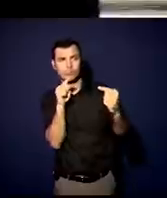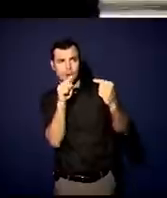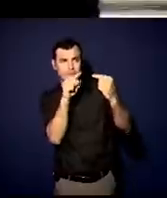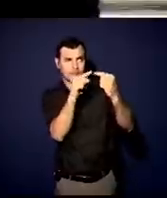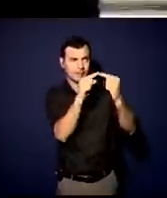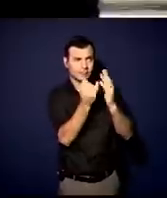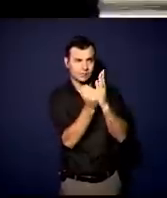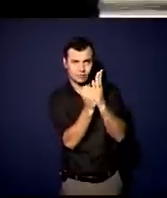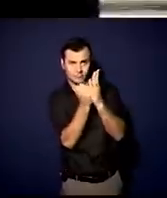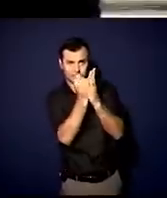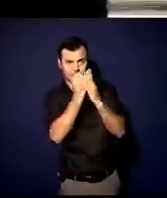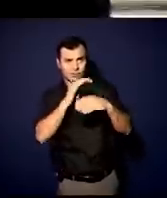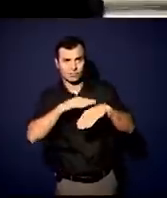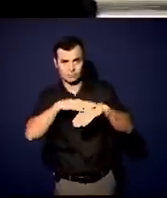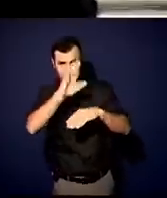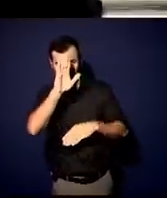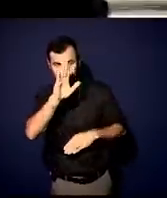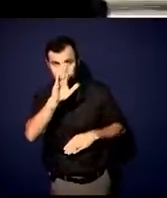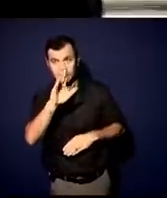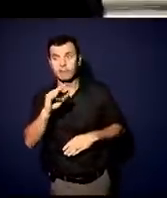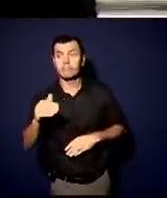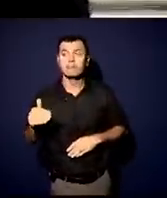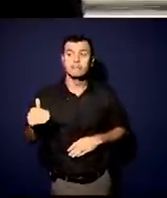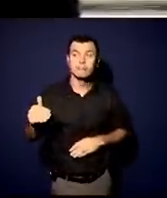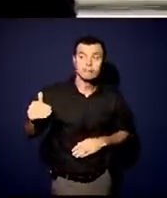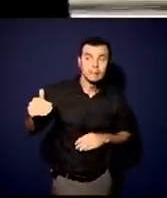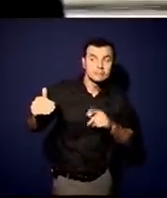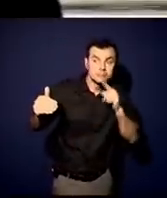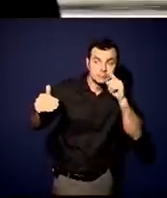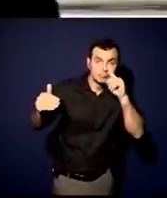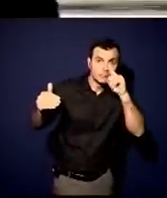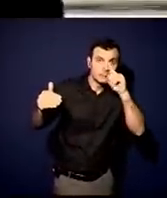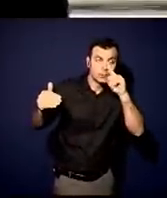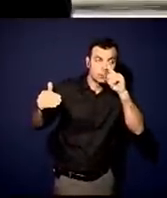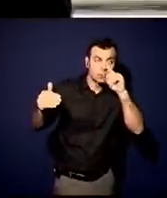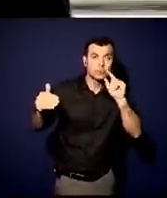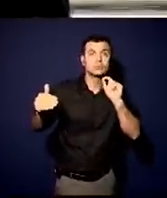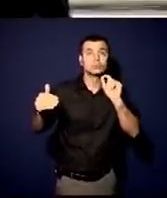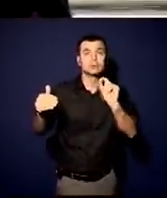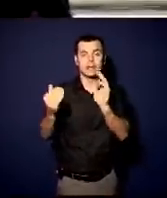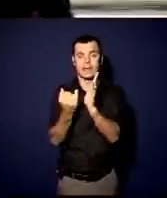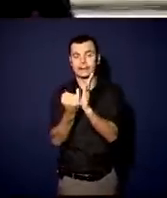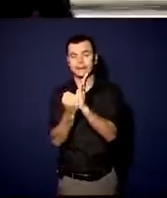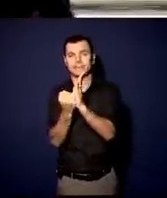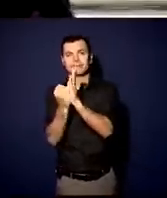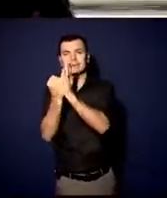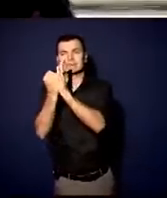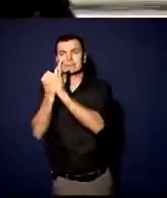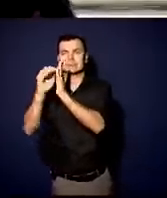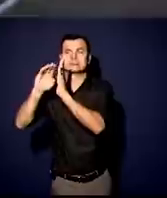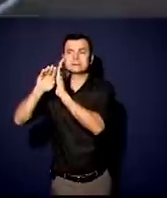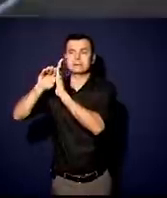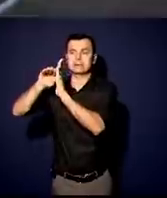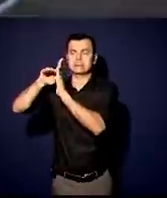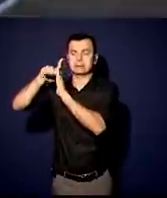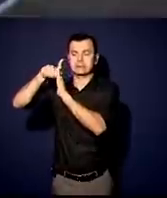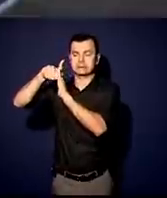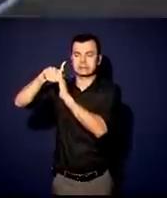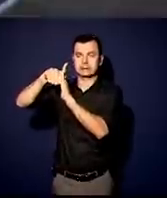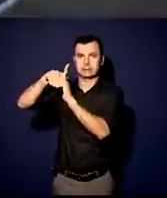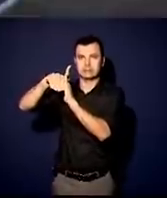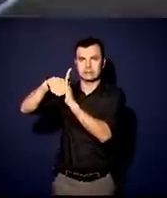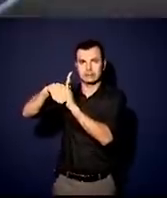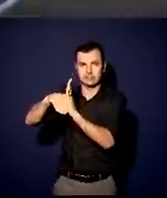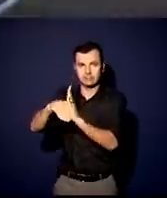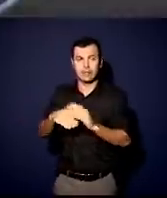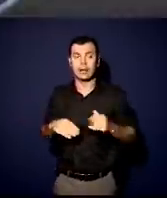alta é o risco de você cair em deflação ou numa inflação tão baixa que eu